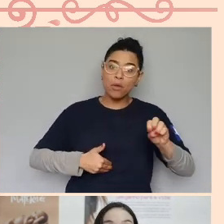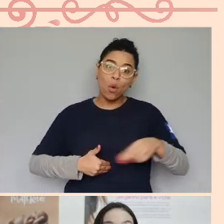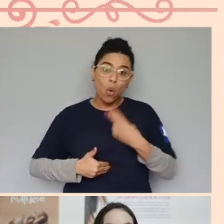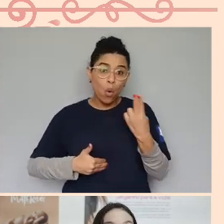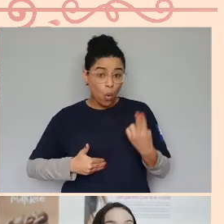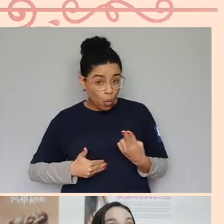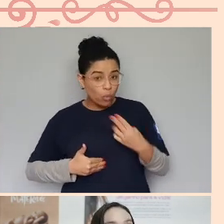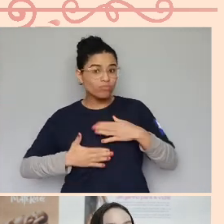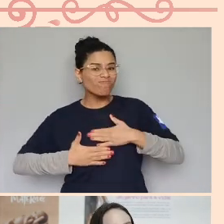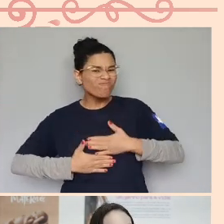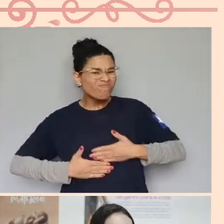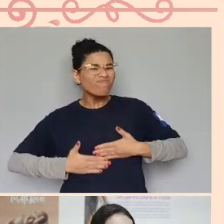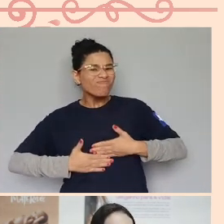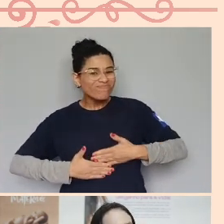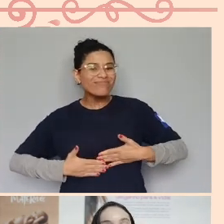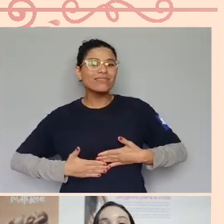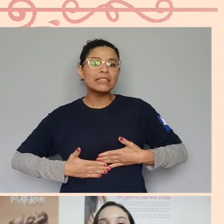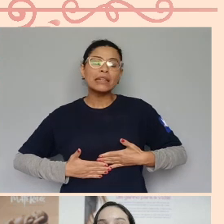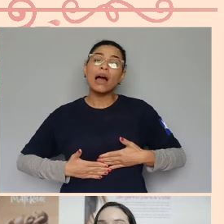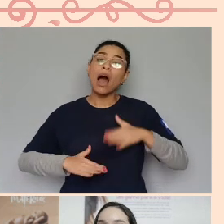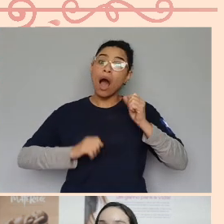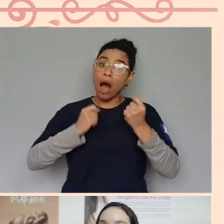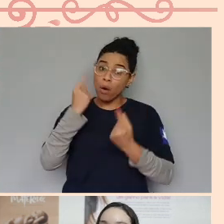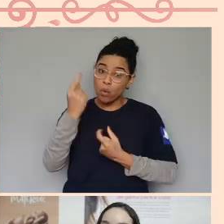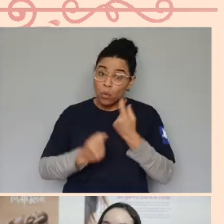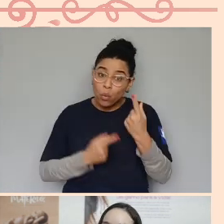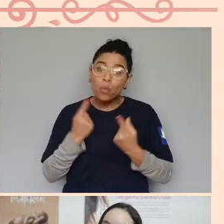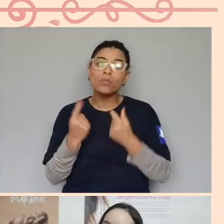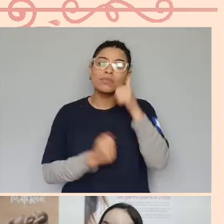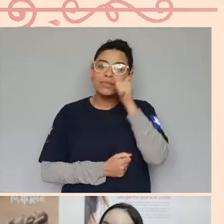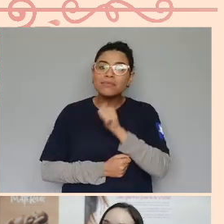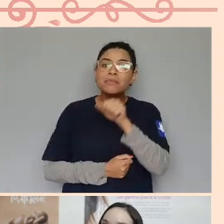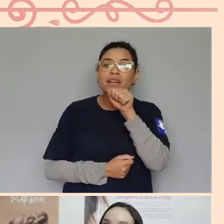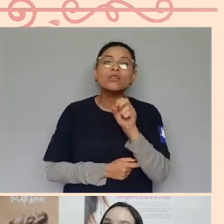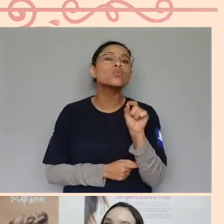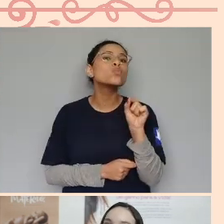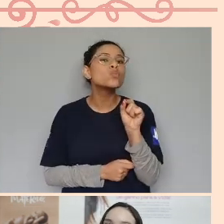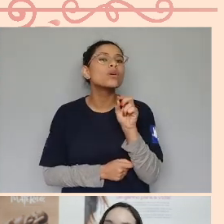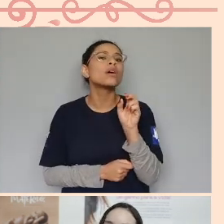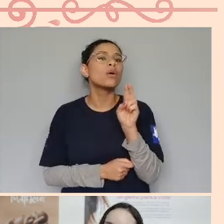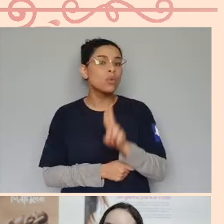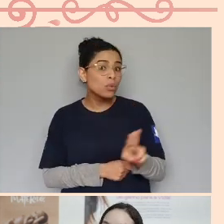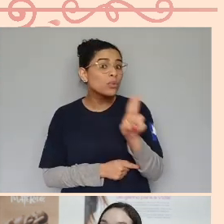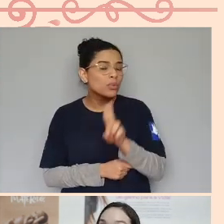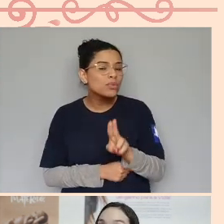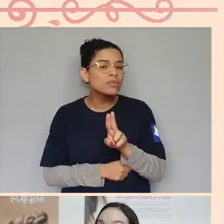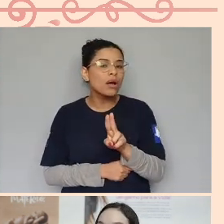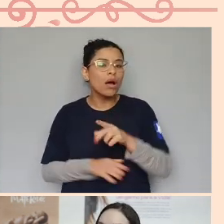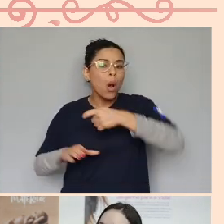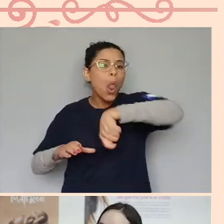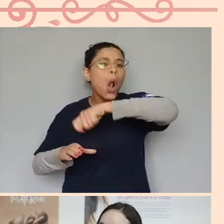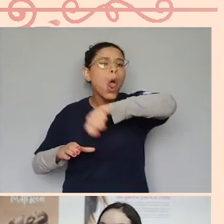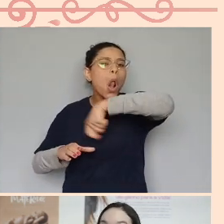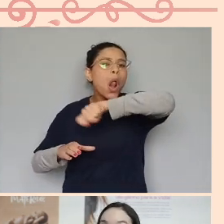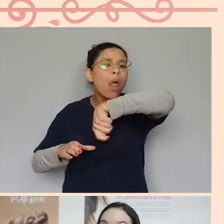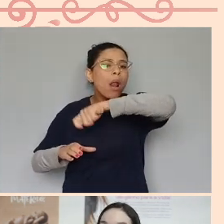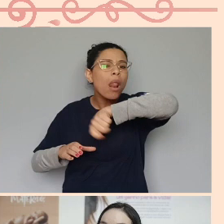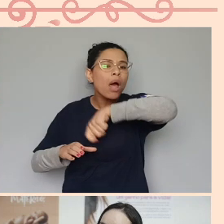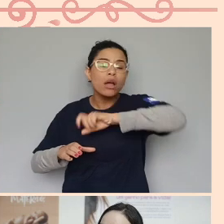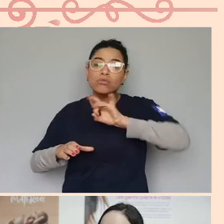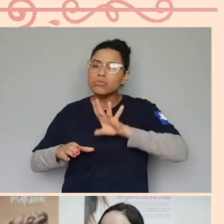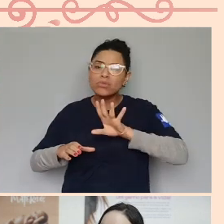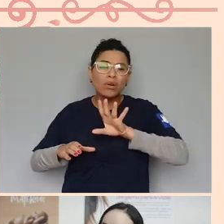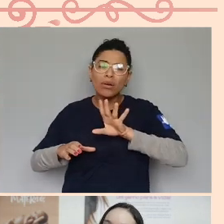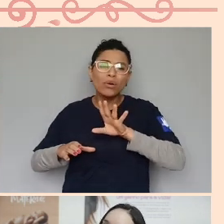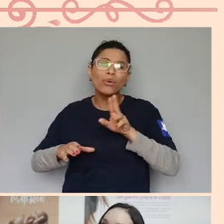disso, muitas mães acabam usando engrossante, né? Esses engrossantes que são calorias vazias, cheios de açúcar, que só serve para